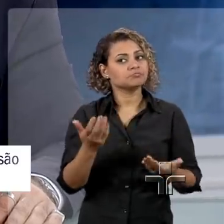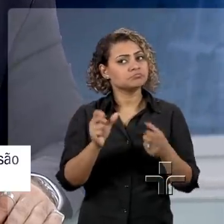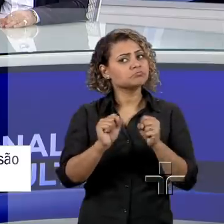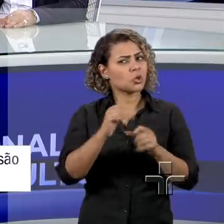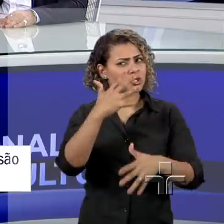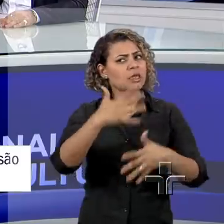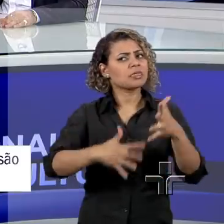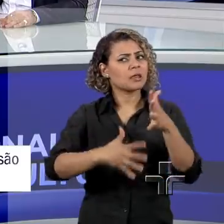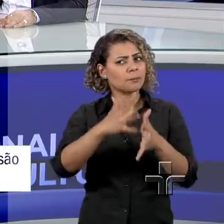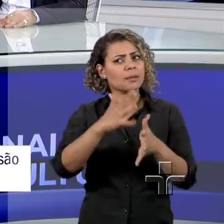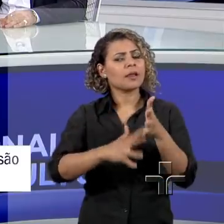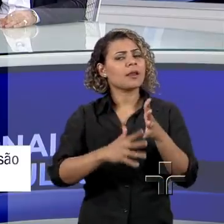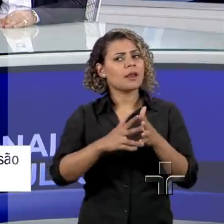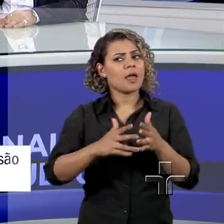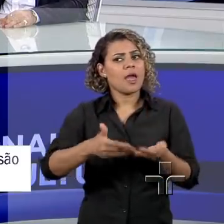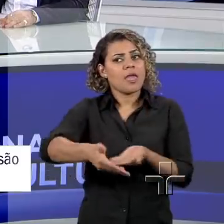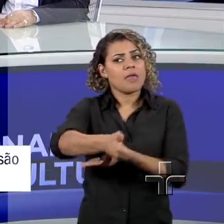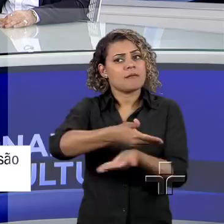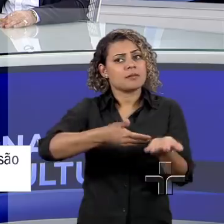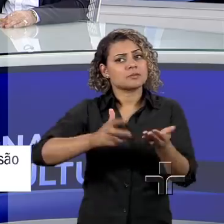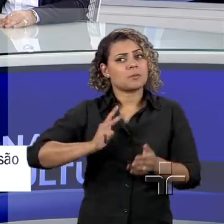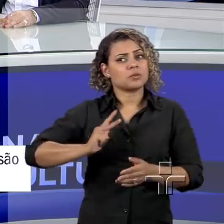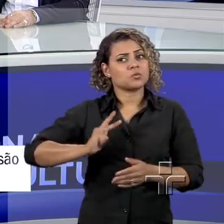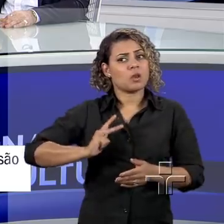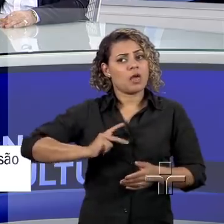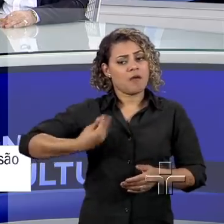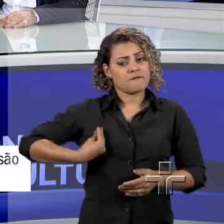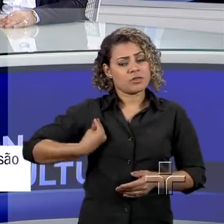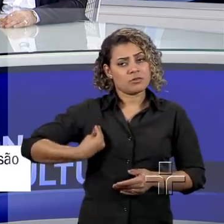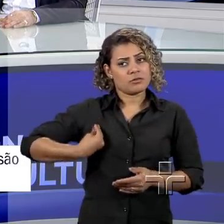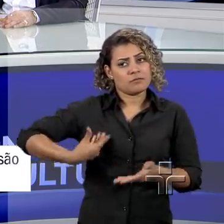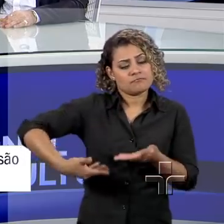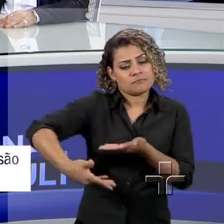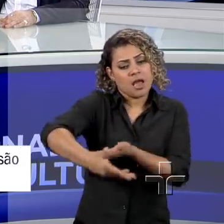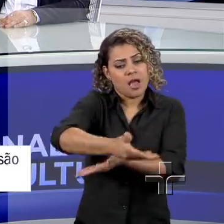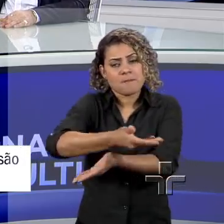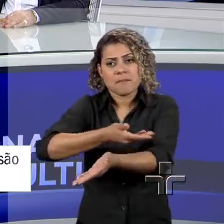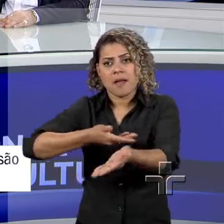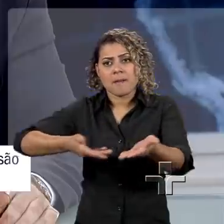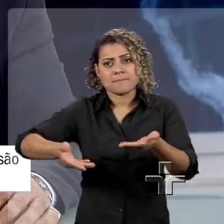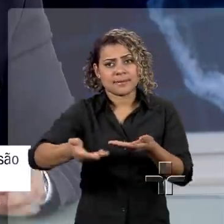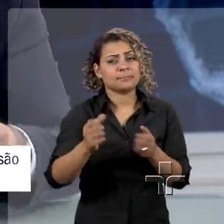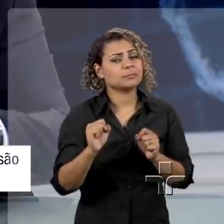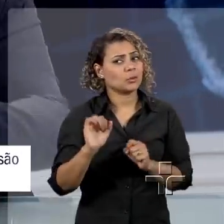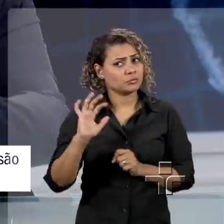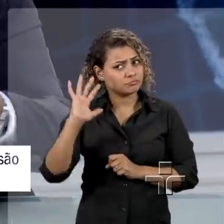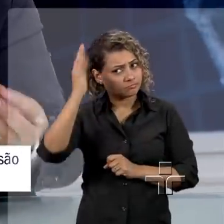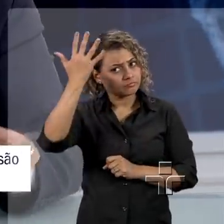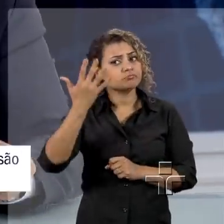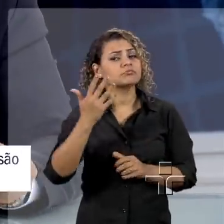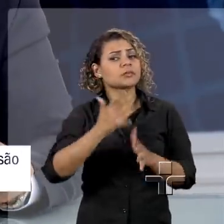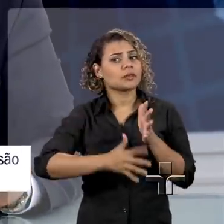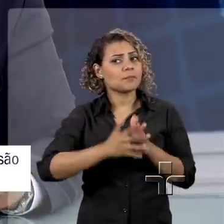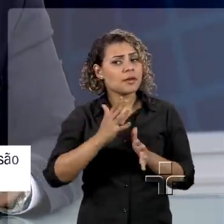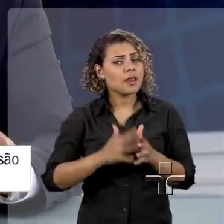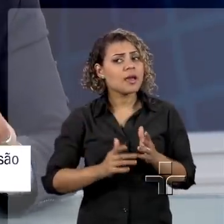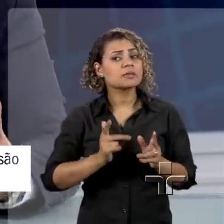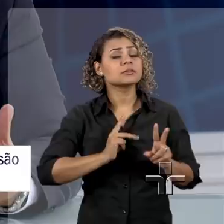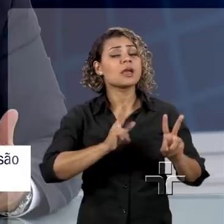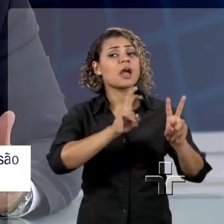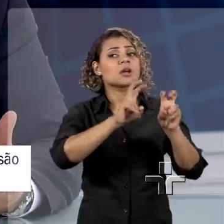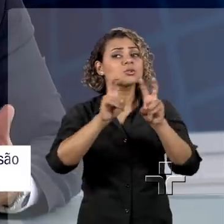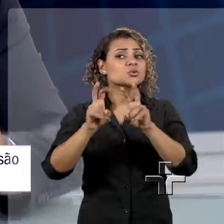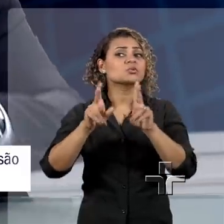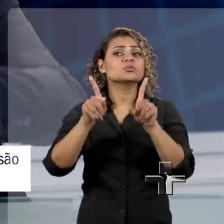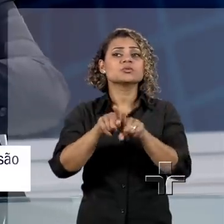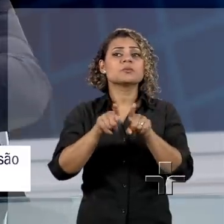as relações pessoais, que torna as relações efêmeras, que traz aqueles elementos que Bauman tão